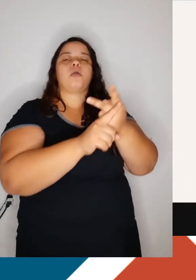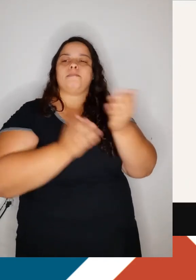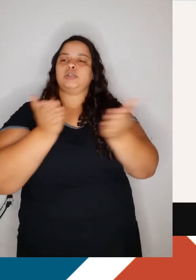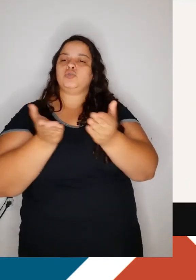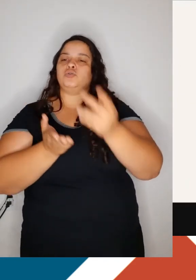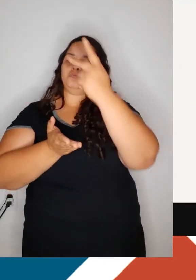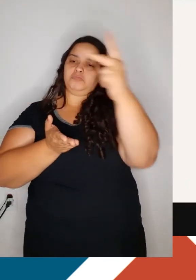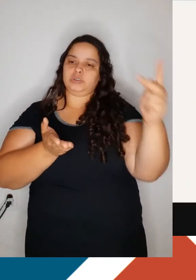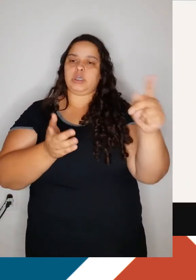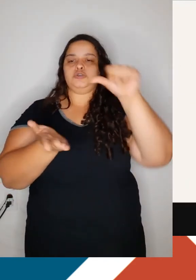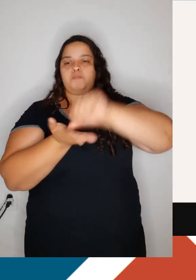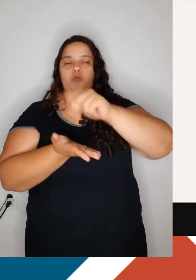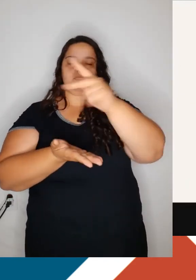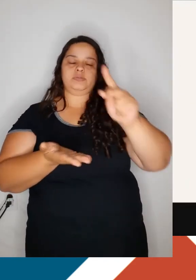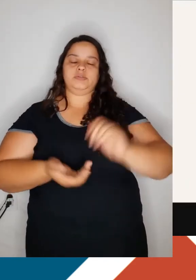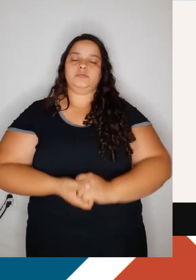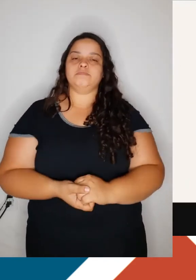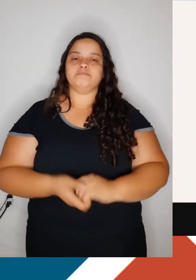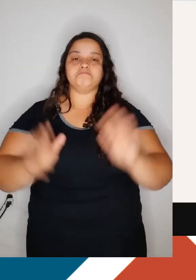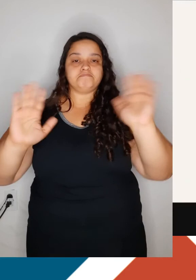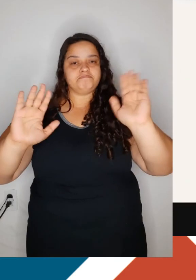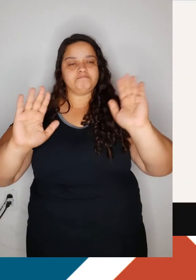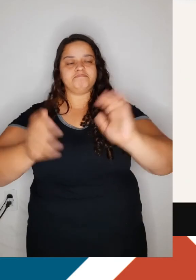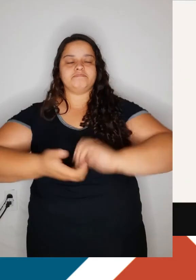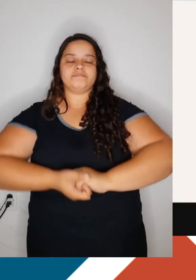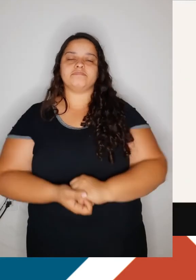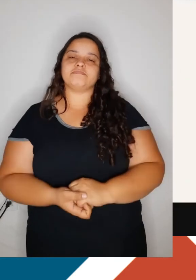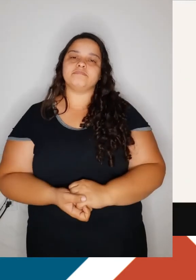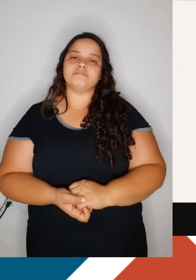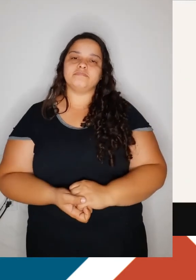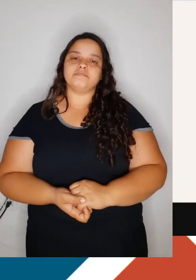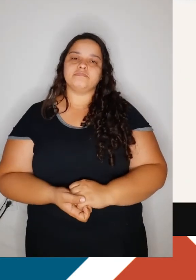encaminhem para os mediadores e mediadoras dos polos de vocês. Até a próxima, pessoal!